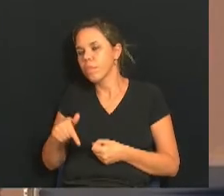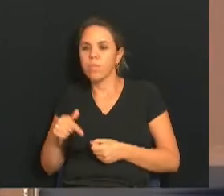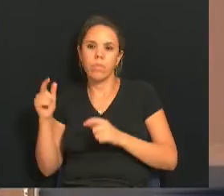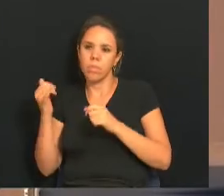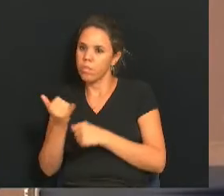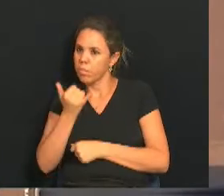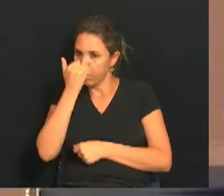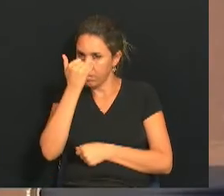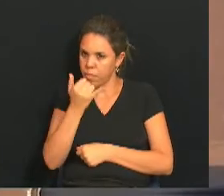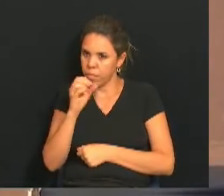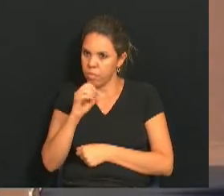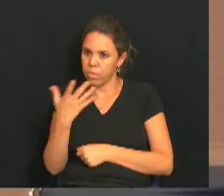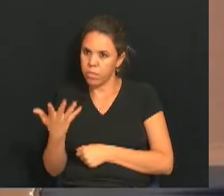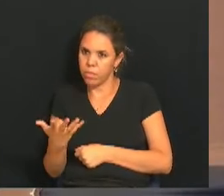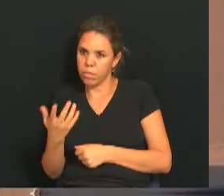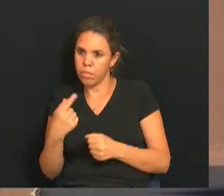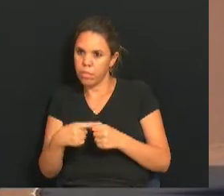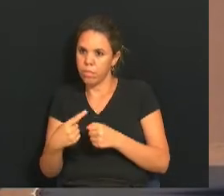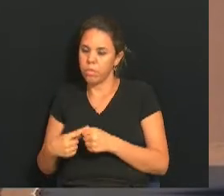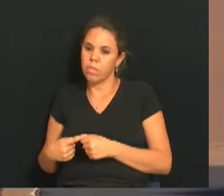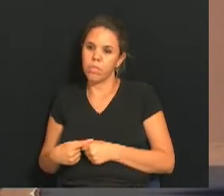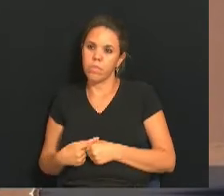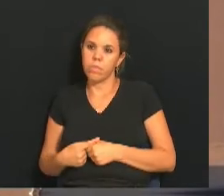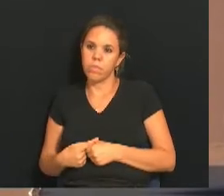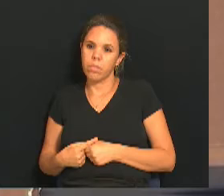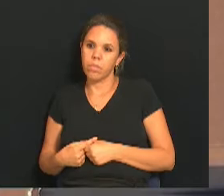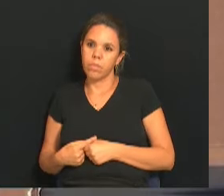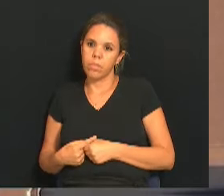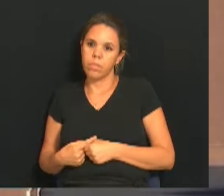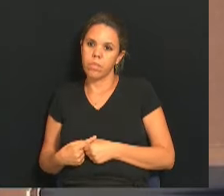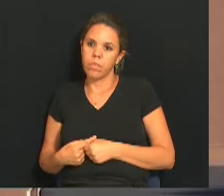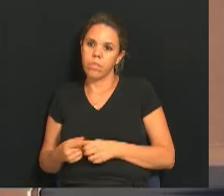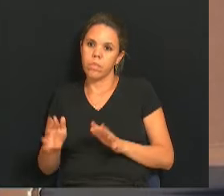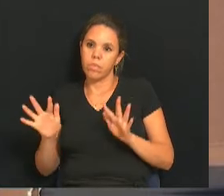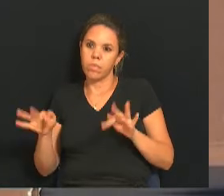tragédia para a nossa rede municipal no final